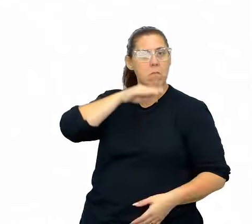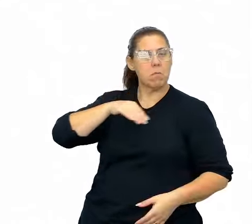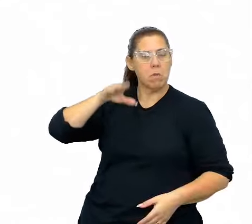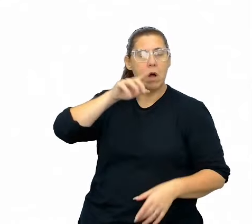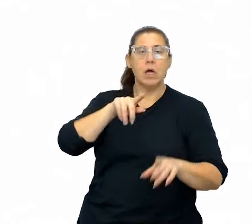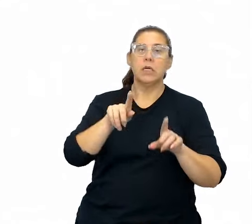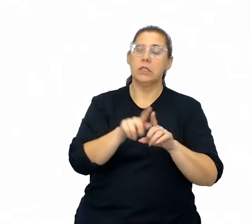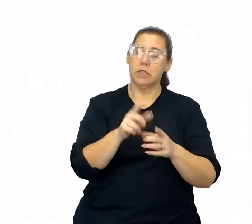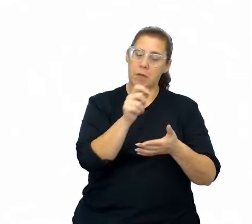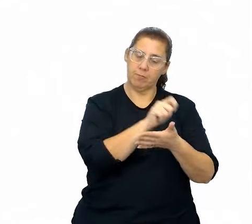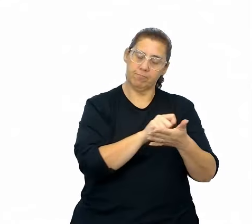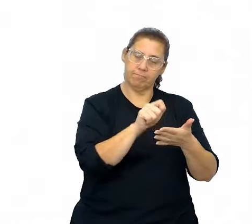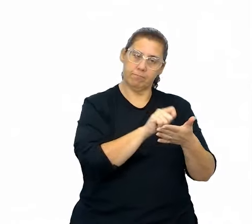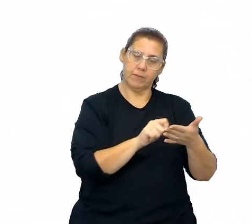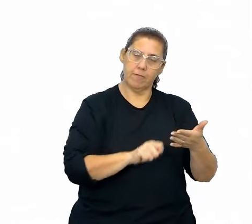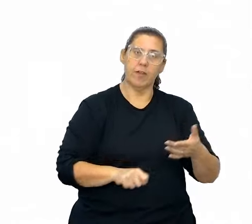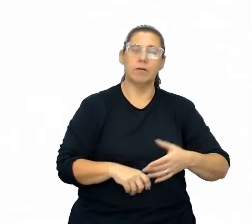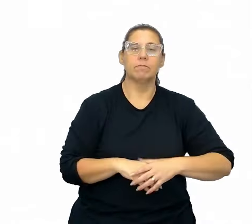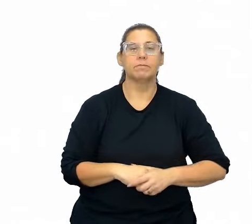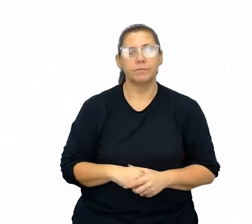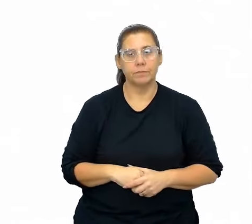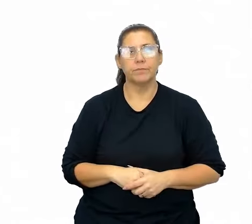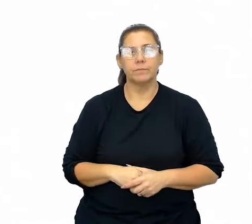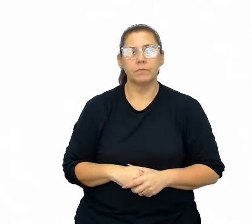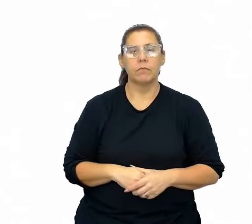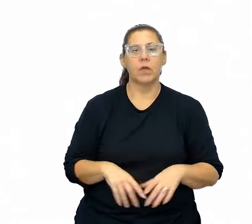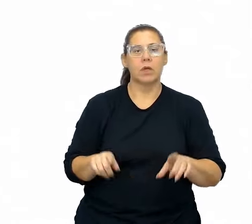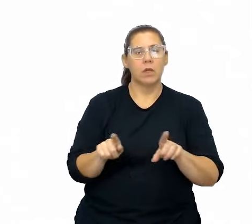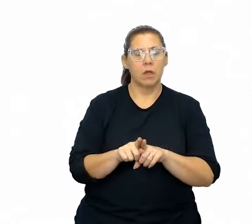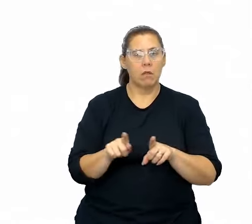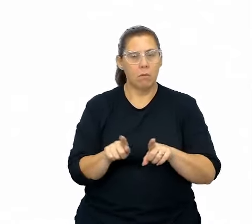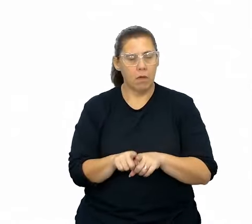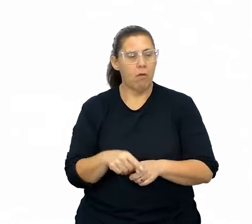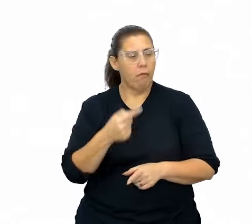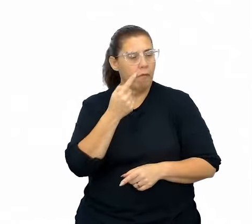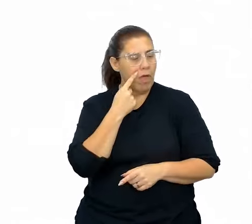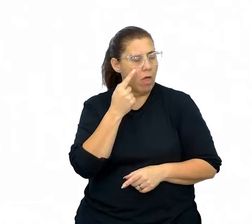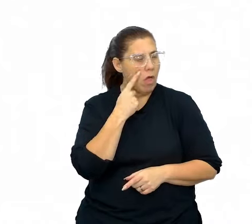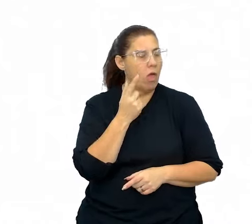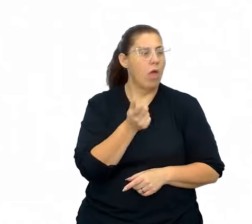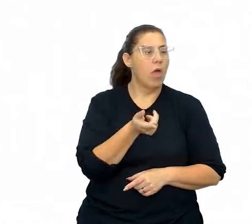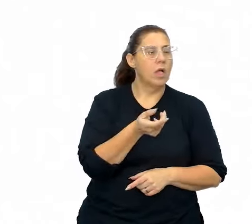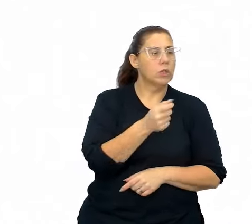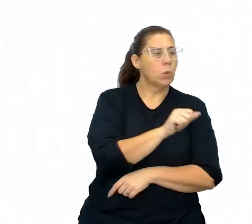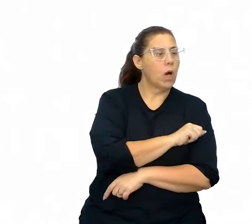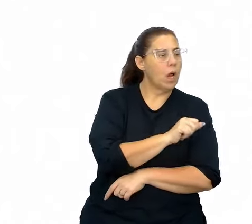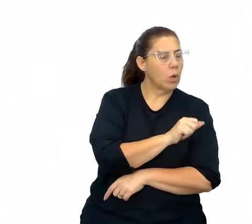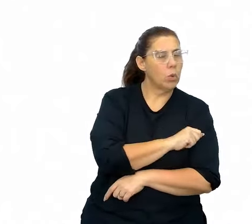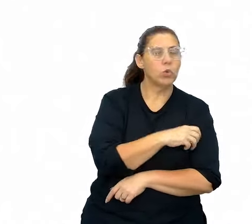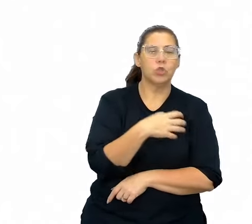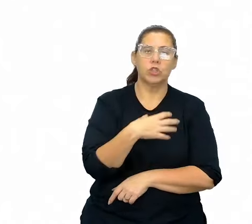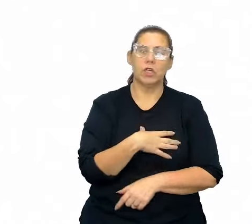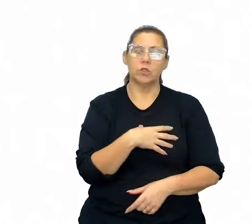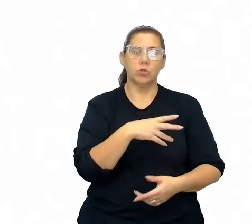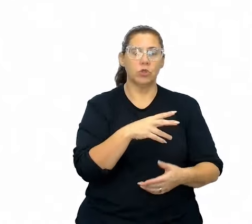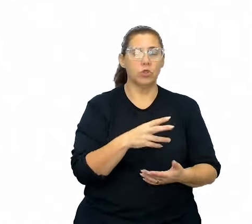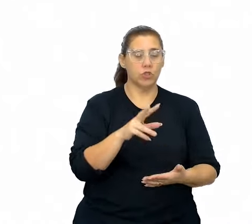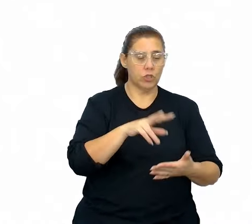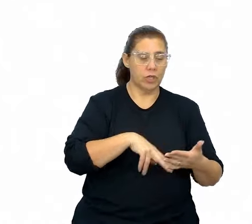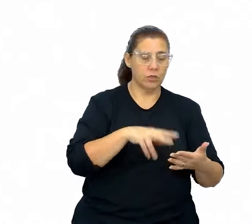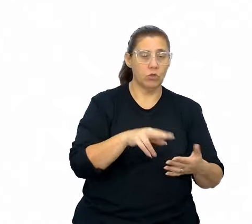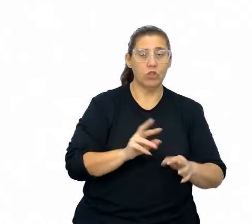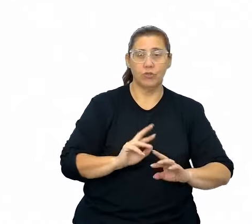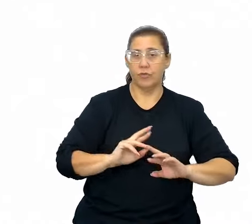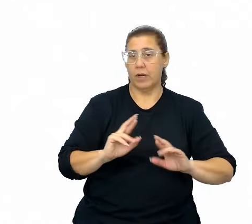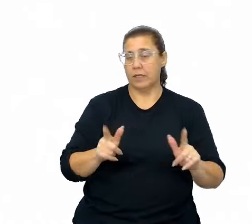de escritor e de escritora, repertoriar os estudantes por meio da leitura de diferentes lendas